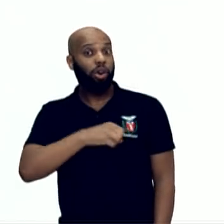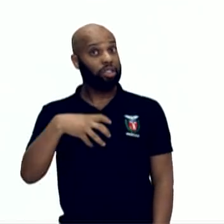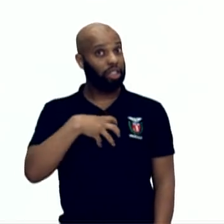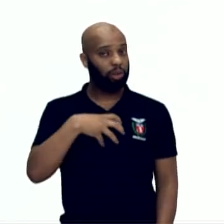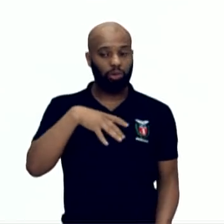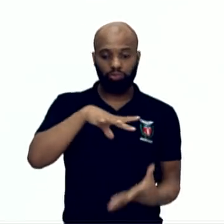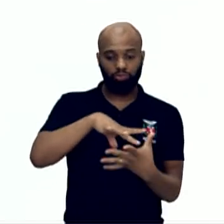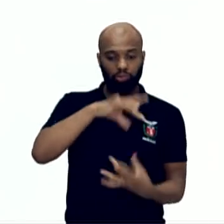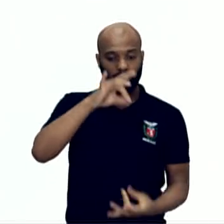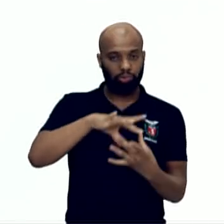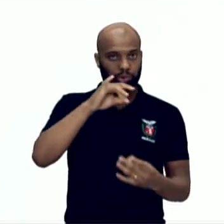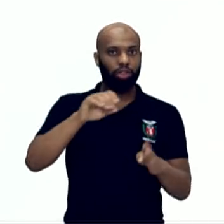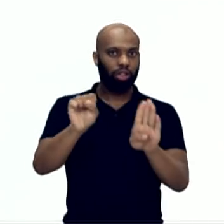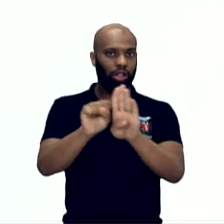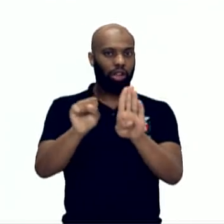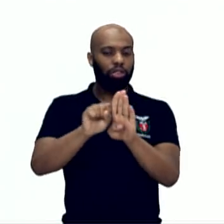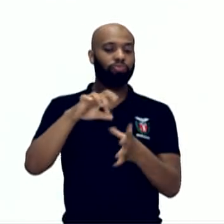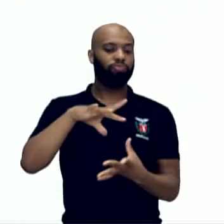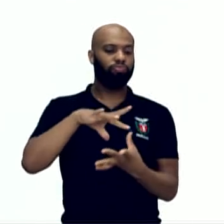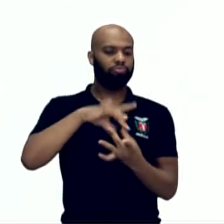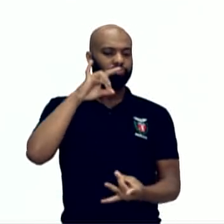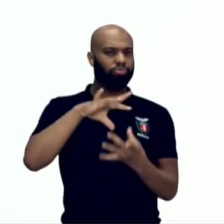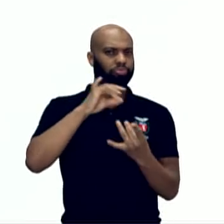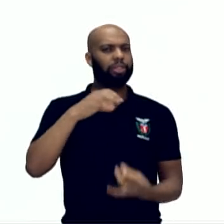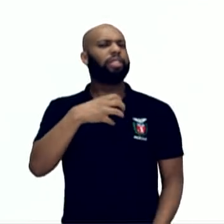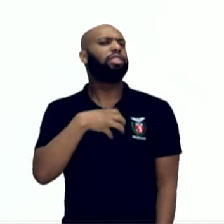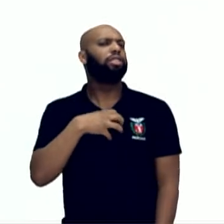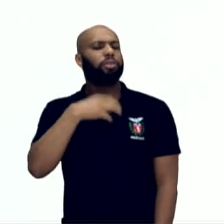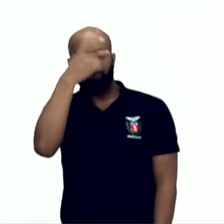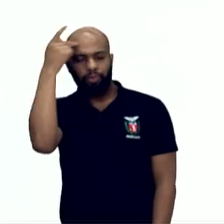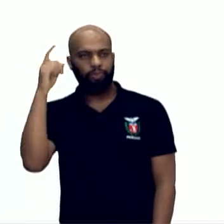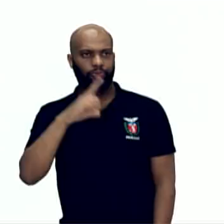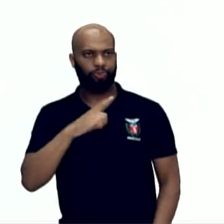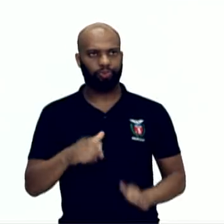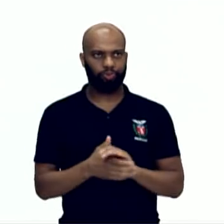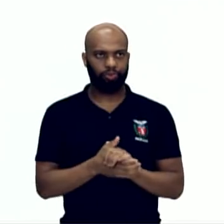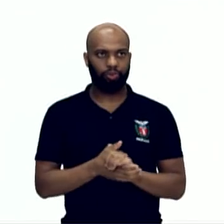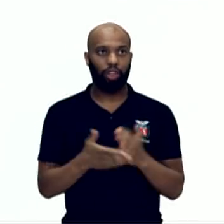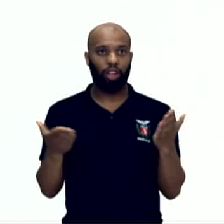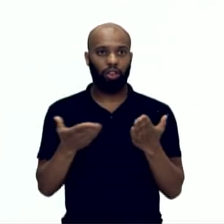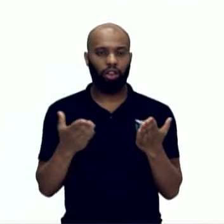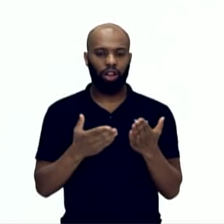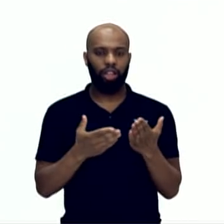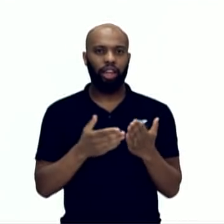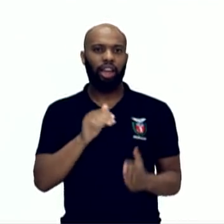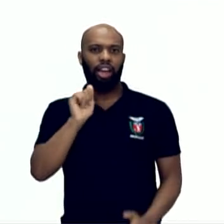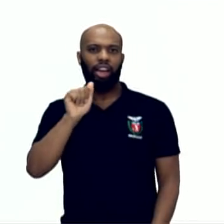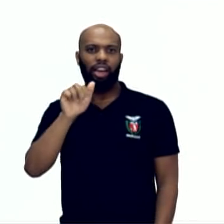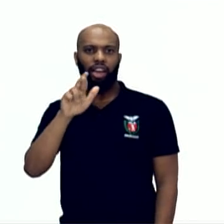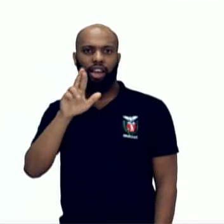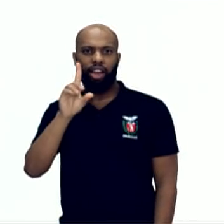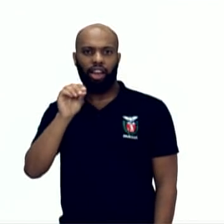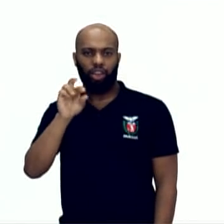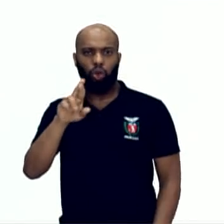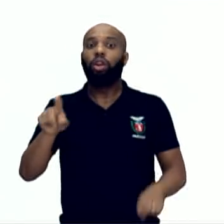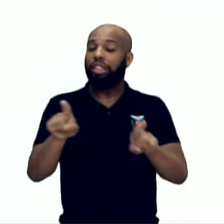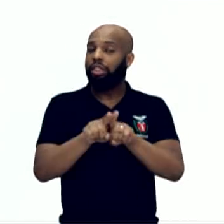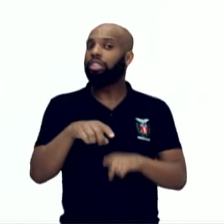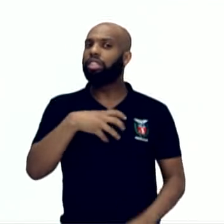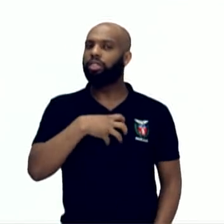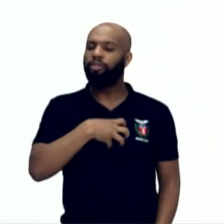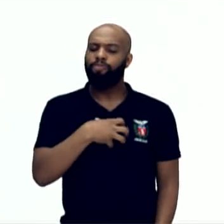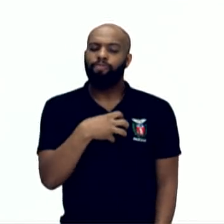lá? Substantivo abstrato, um sentimento que as pessoas têm. Ardor, ardor também é um sentimento,